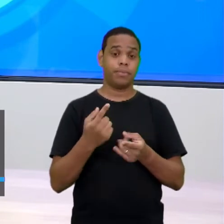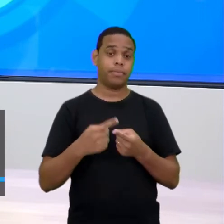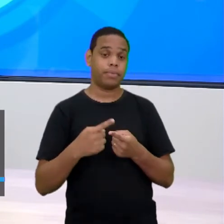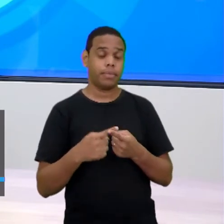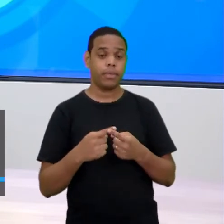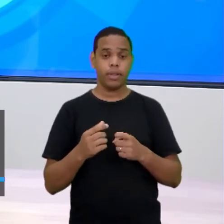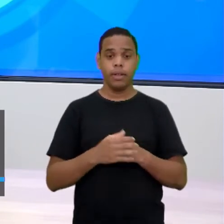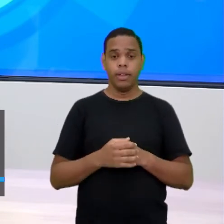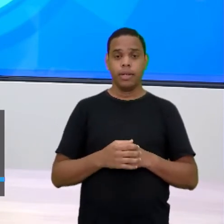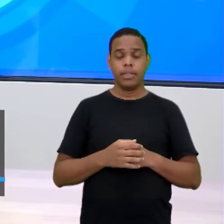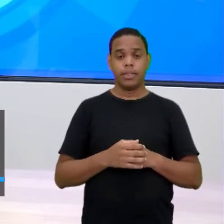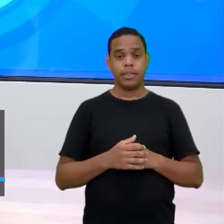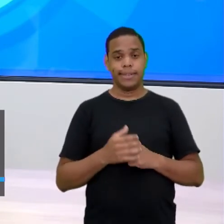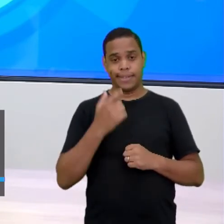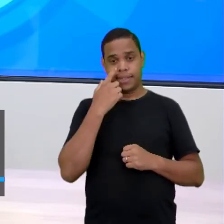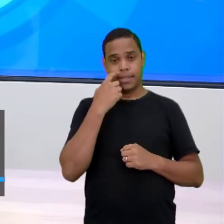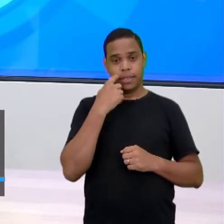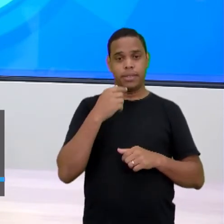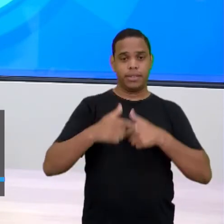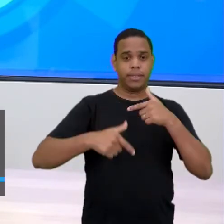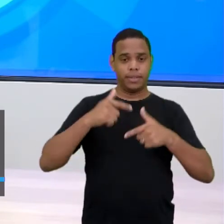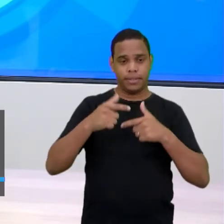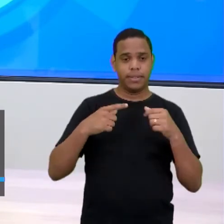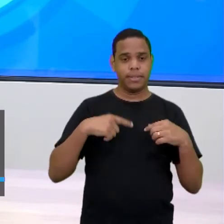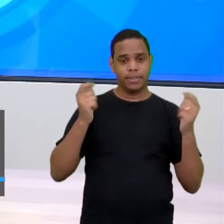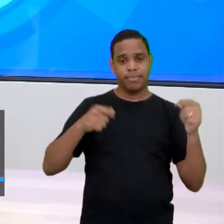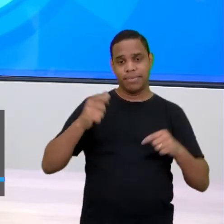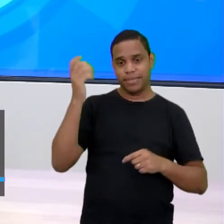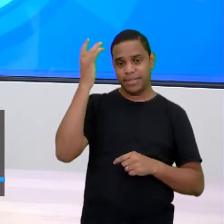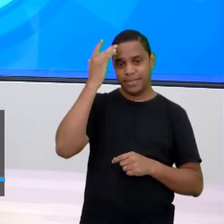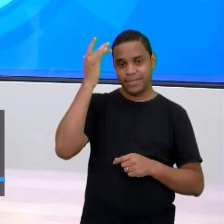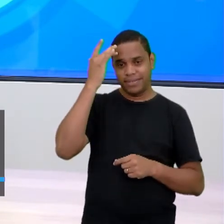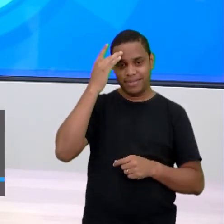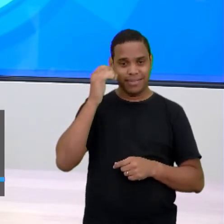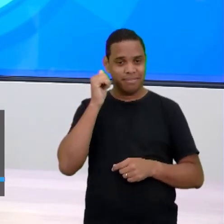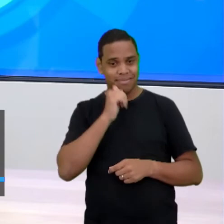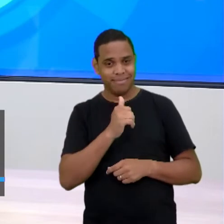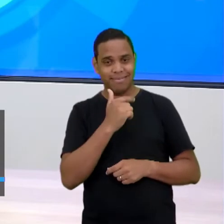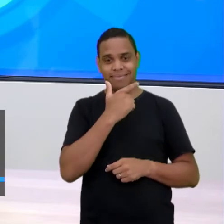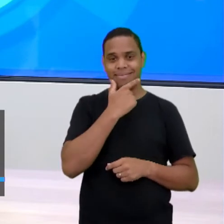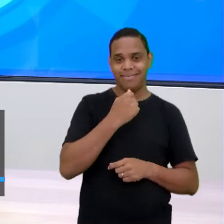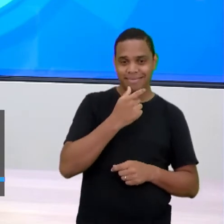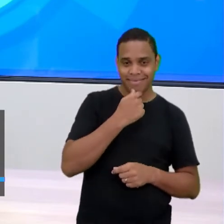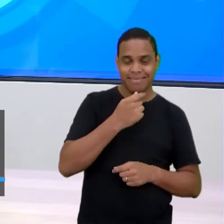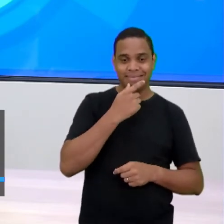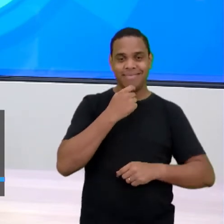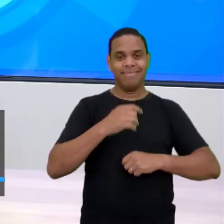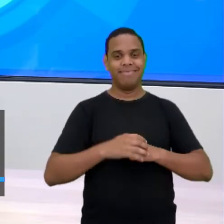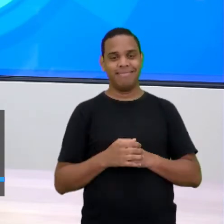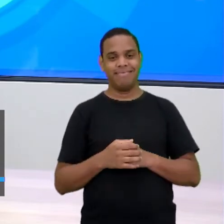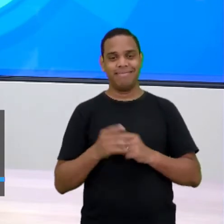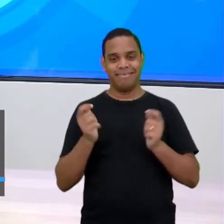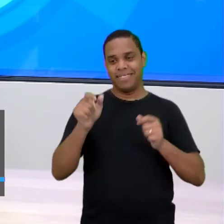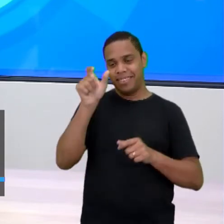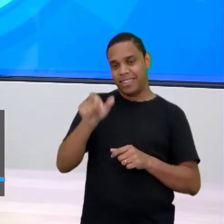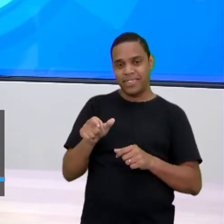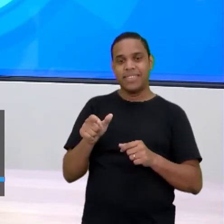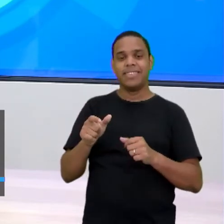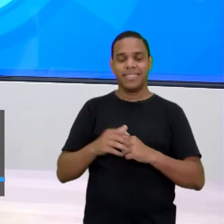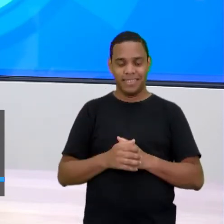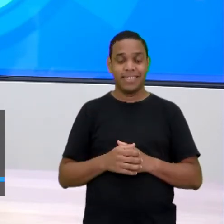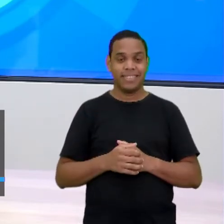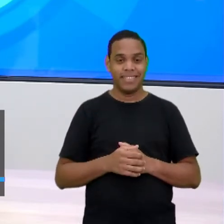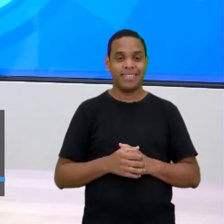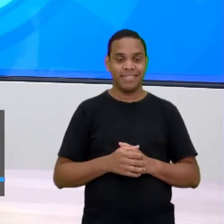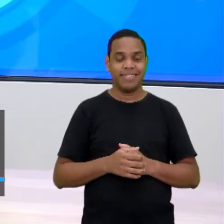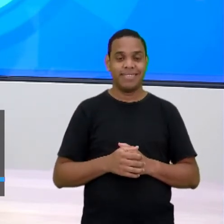aí de trabalho, né, de competência não vem de gênero, não vem de cor, né, vem da capacidade do ser humano. Tá certo,